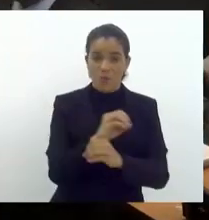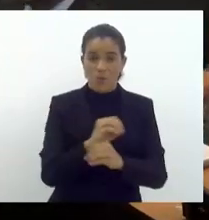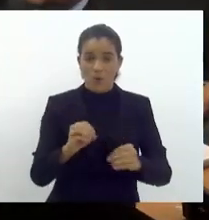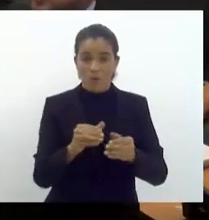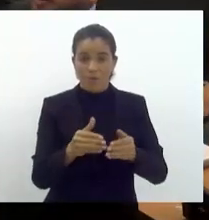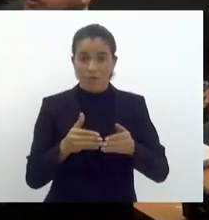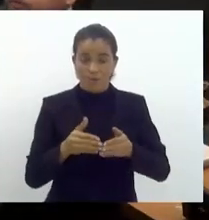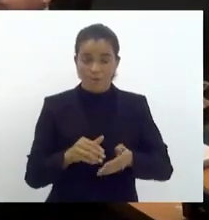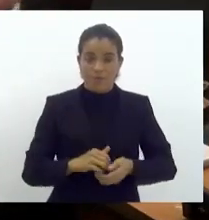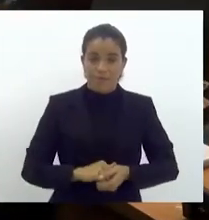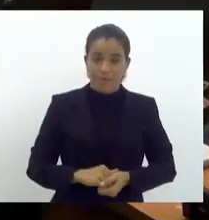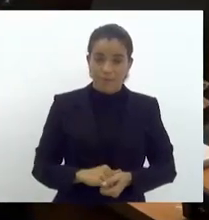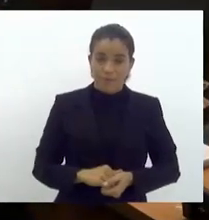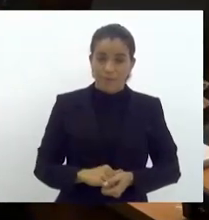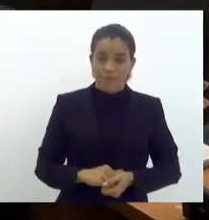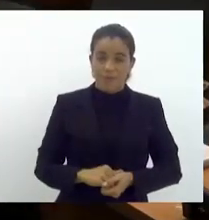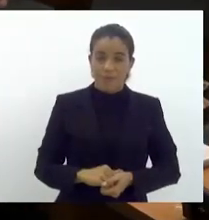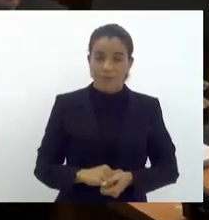extensão